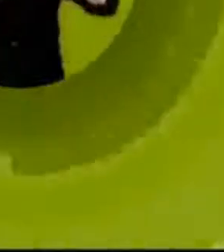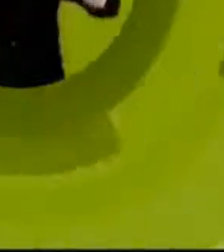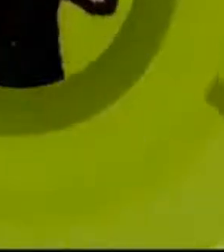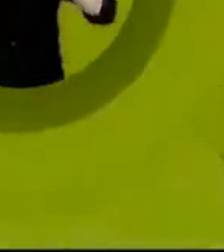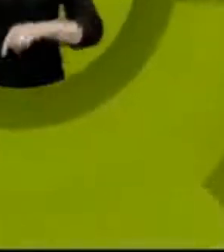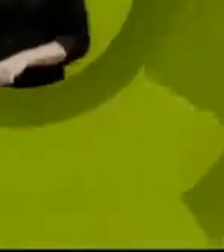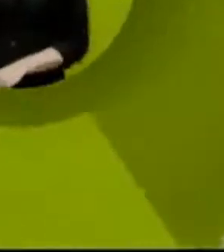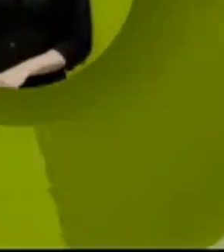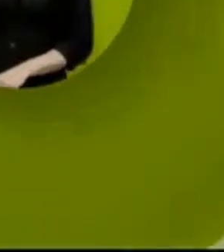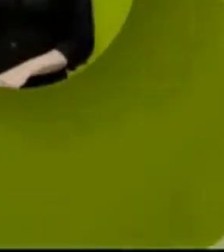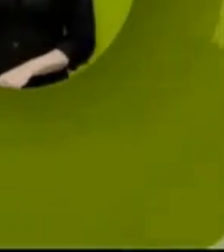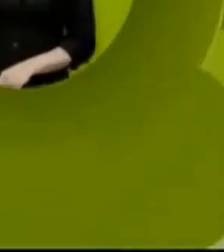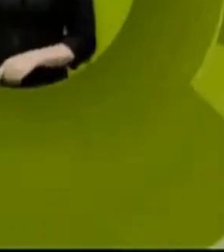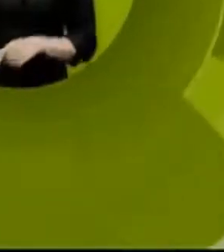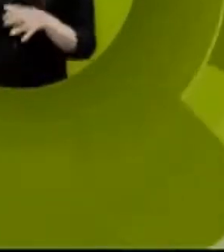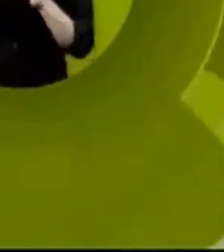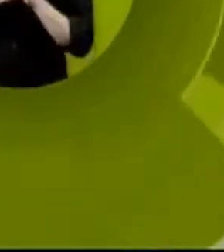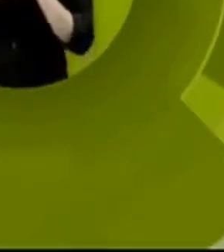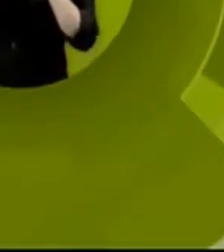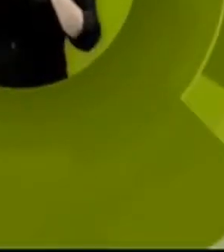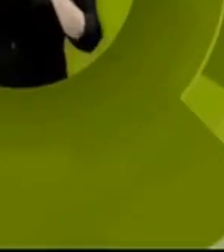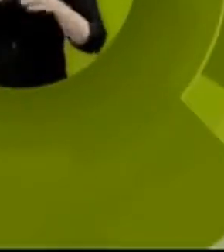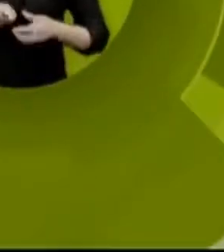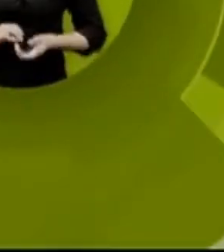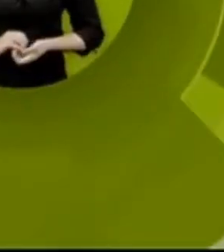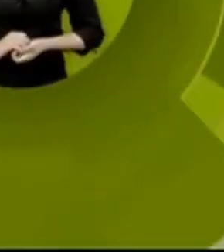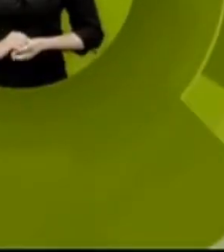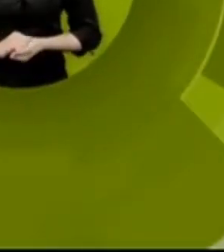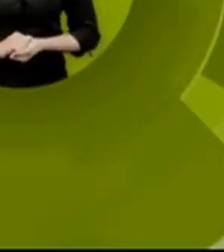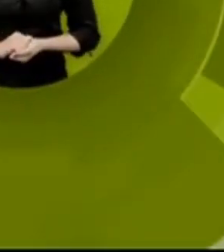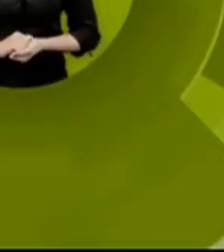O programa a seguir é livre para todos os públicos.